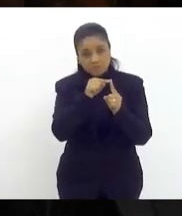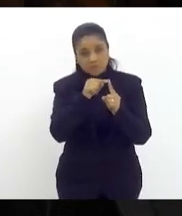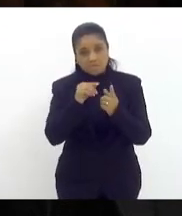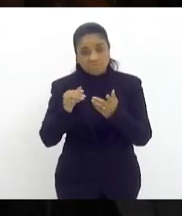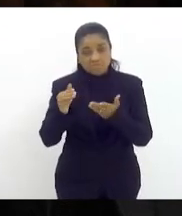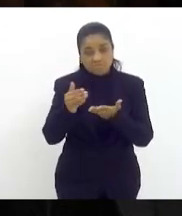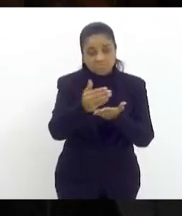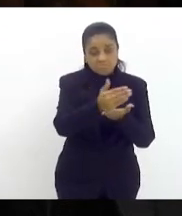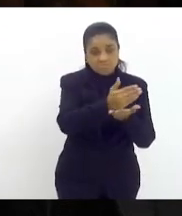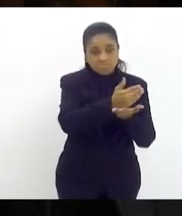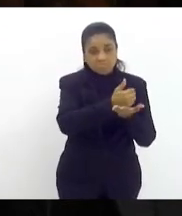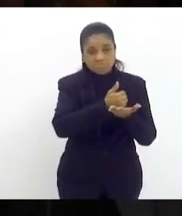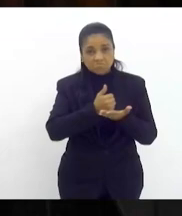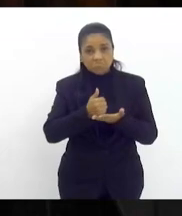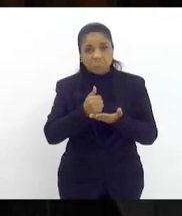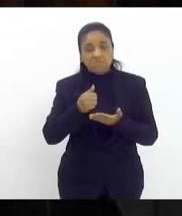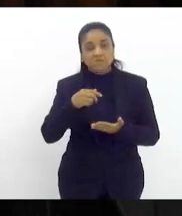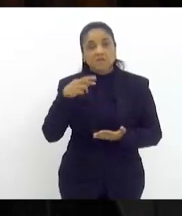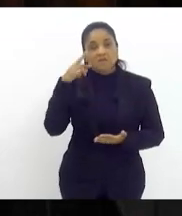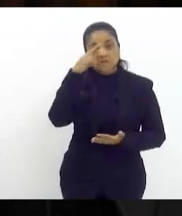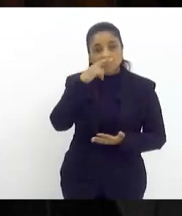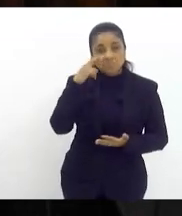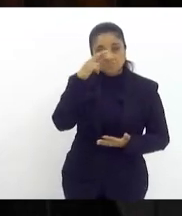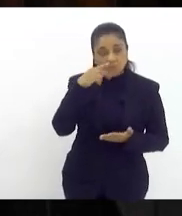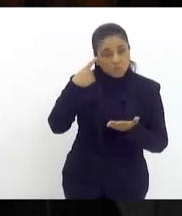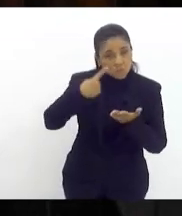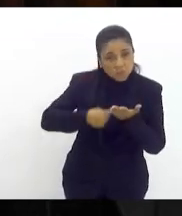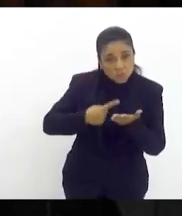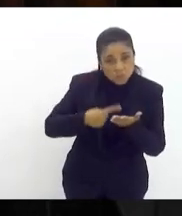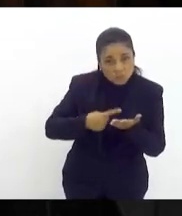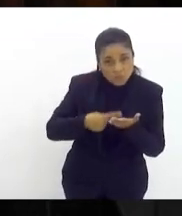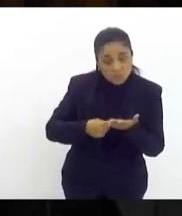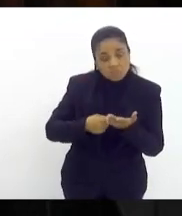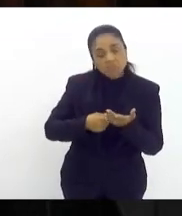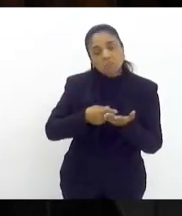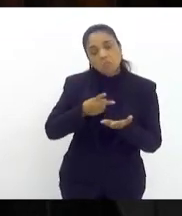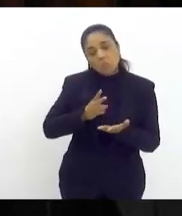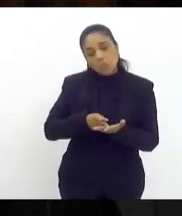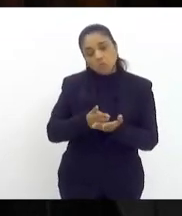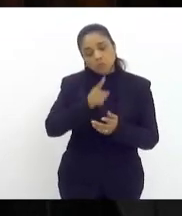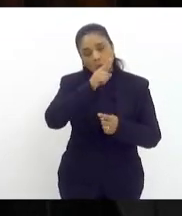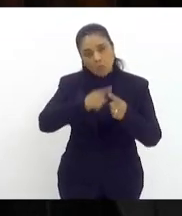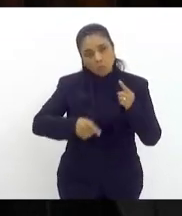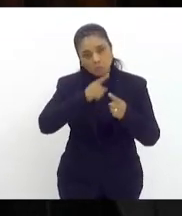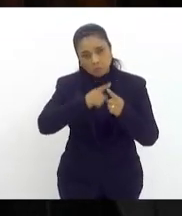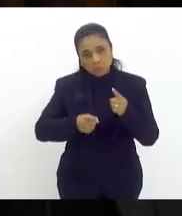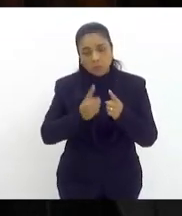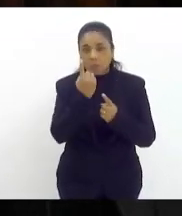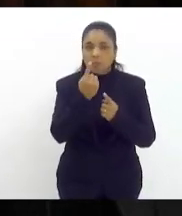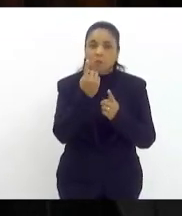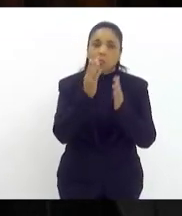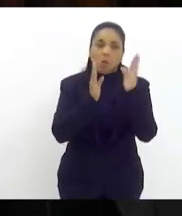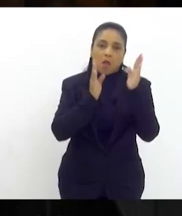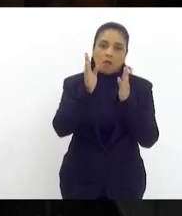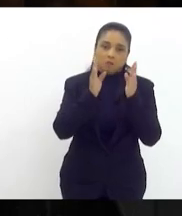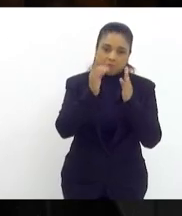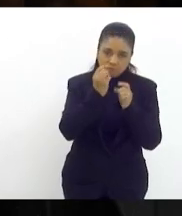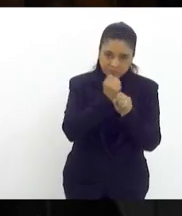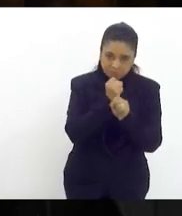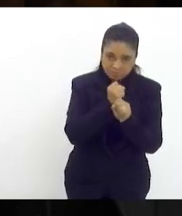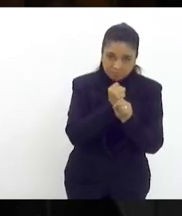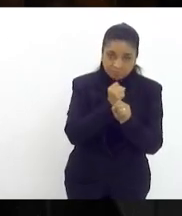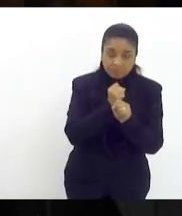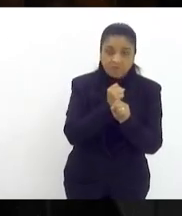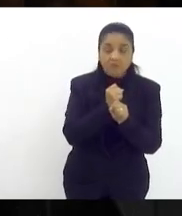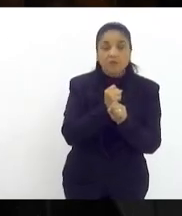continua todas as proibições anteriores do primeiro ano e acrescenta ainda é proibido